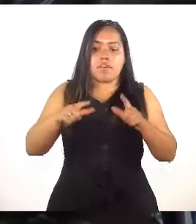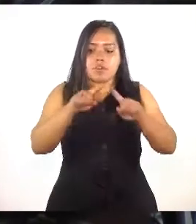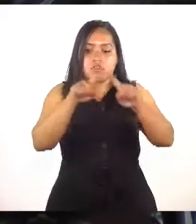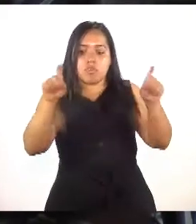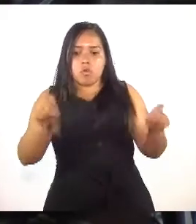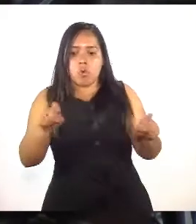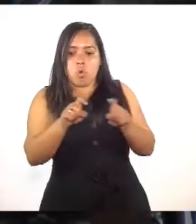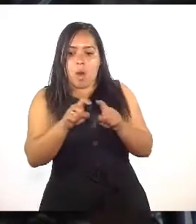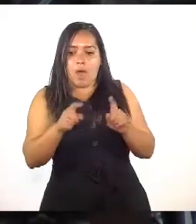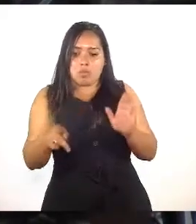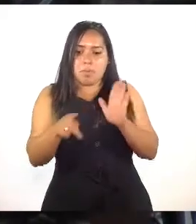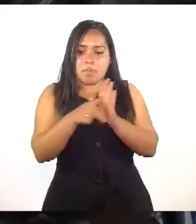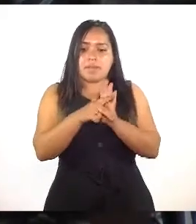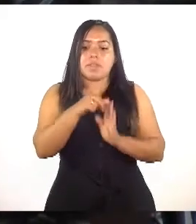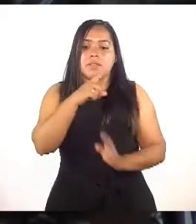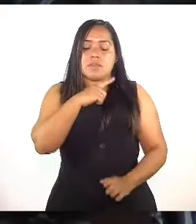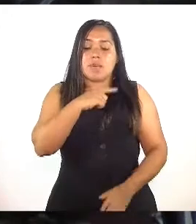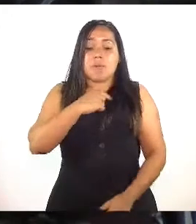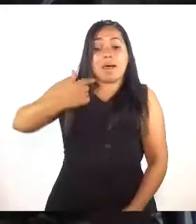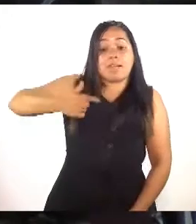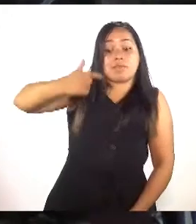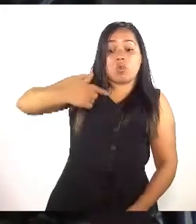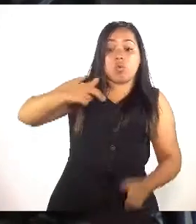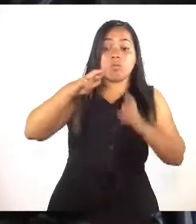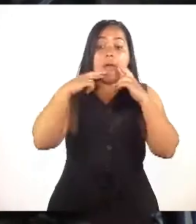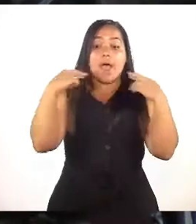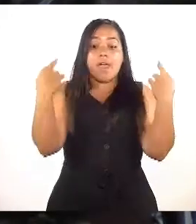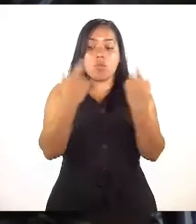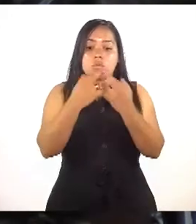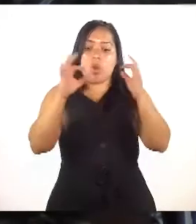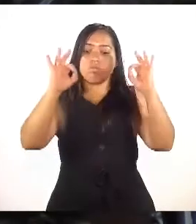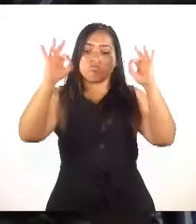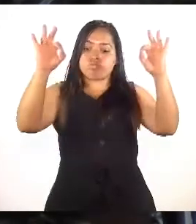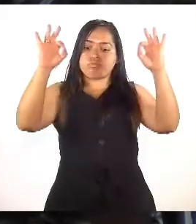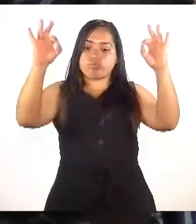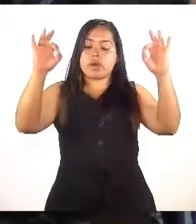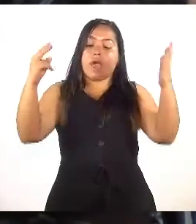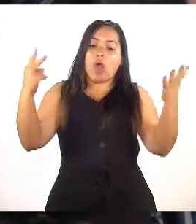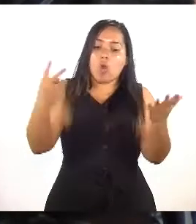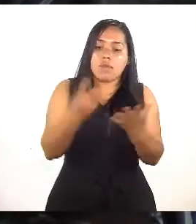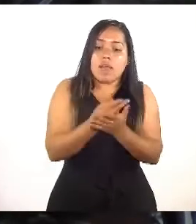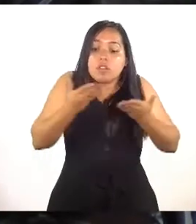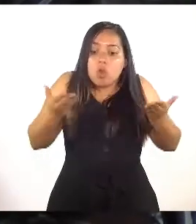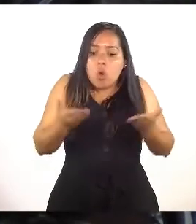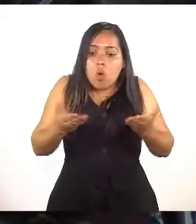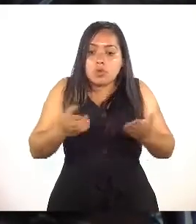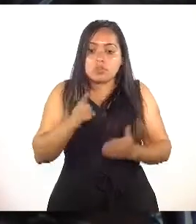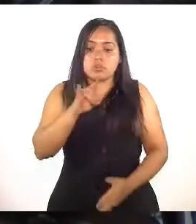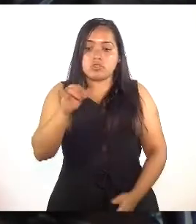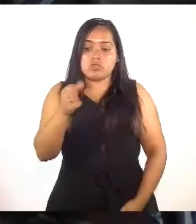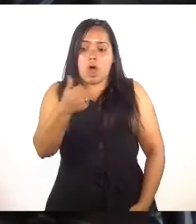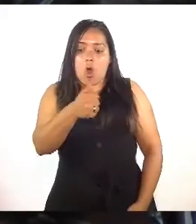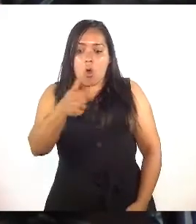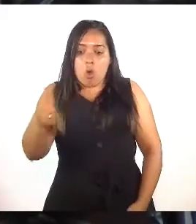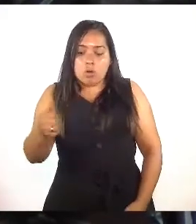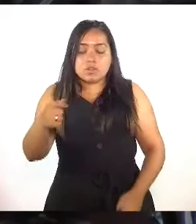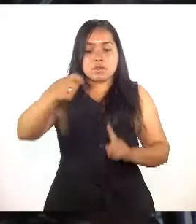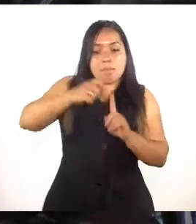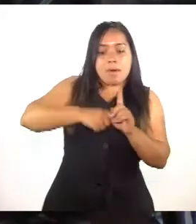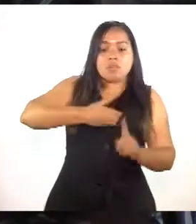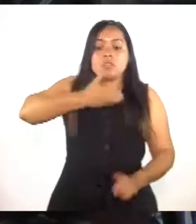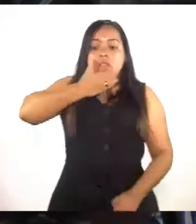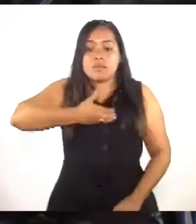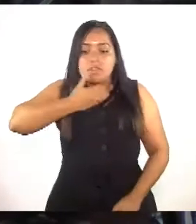Proposições Externas para a segunda reunião extraordinária que se realiza hoje, dia 11 de dezembro de 2020, às 9